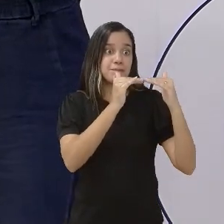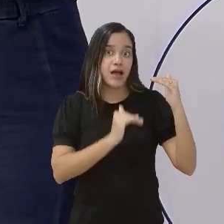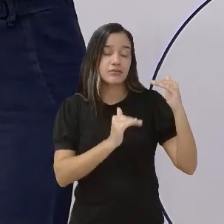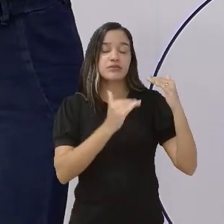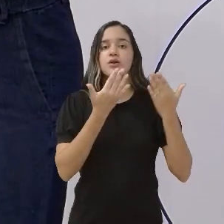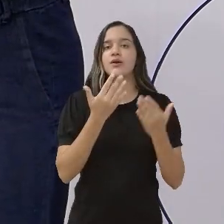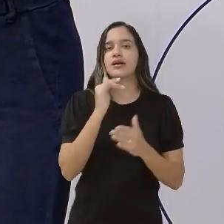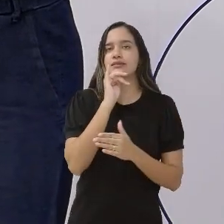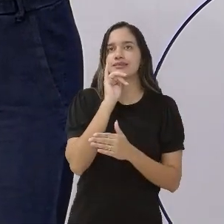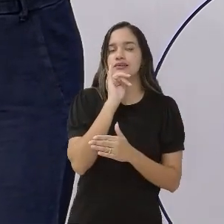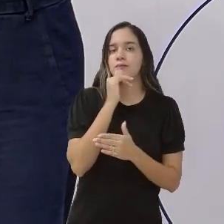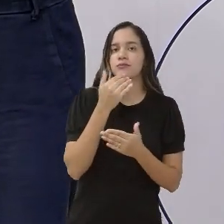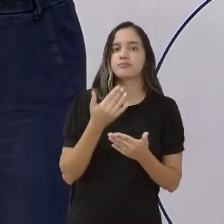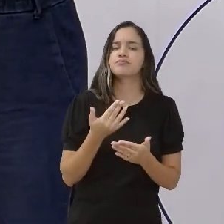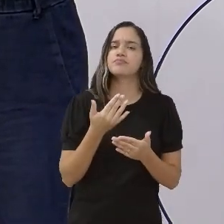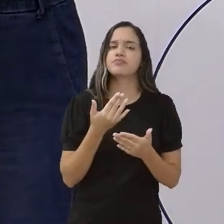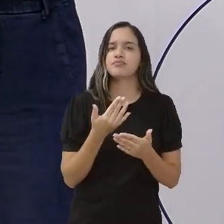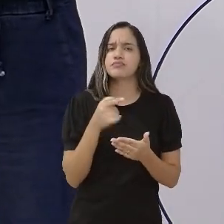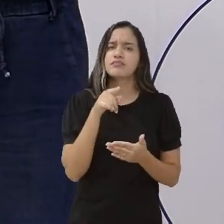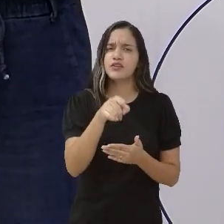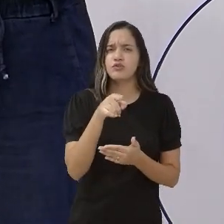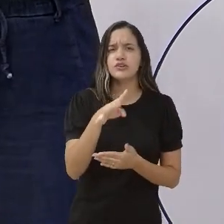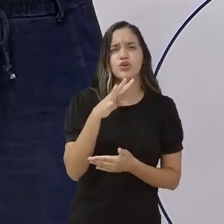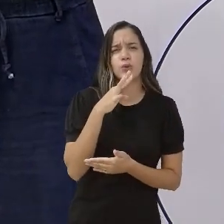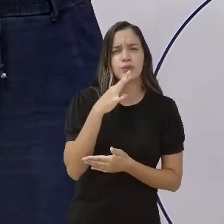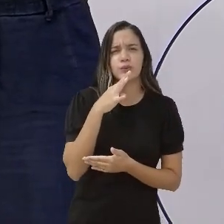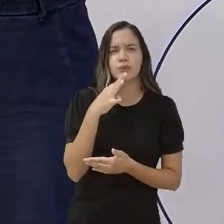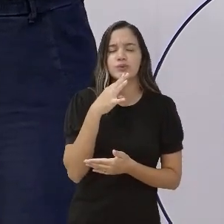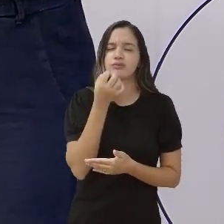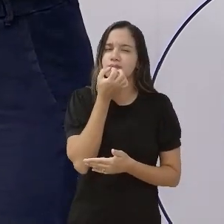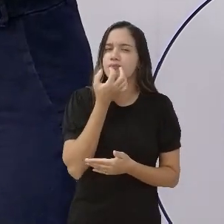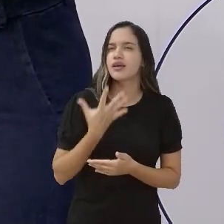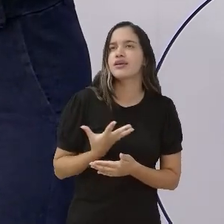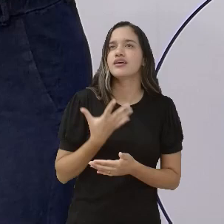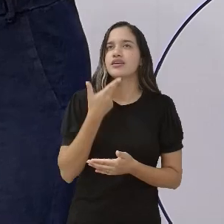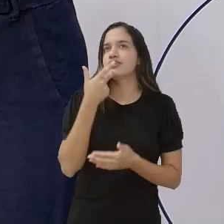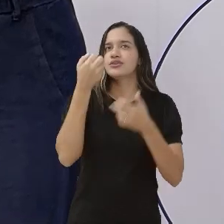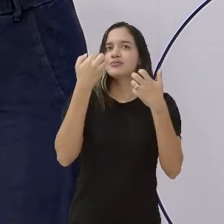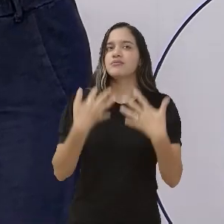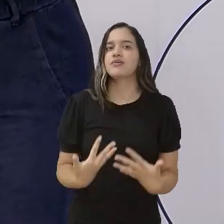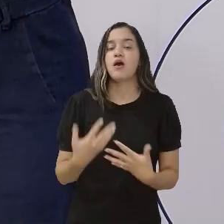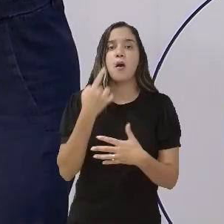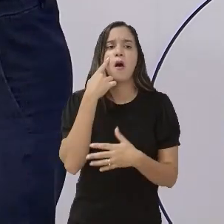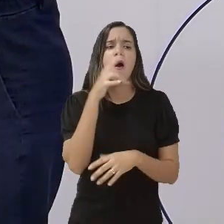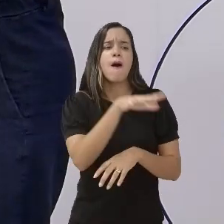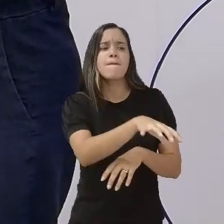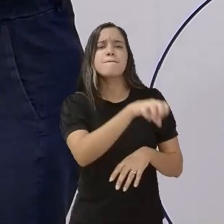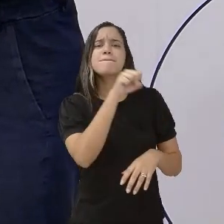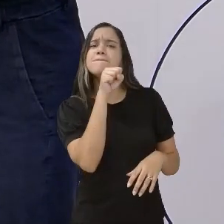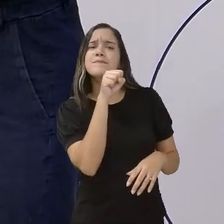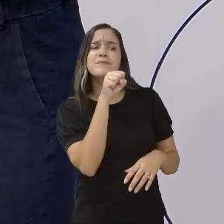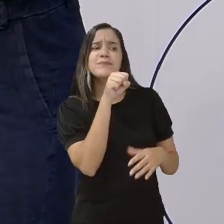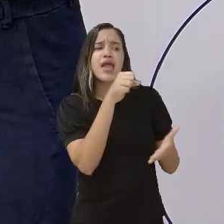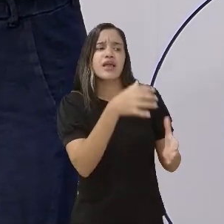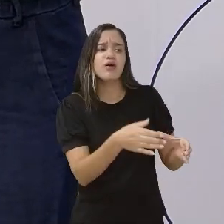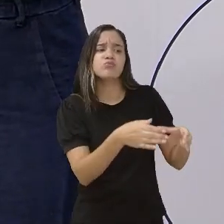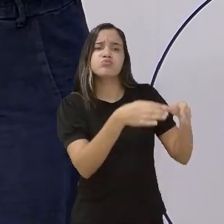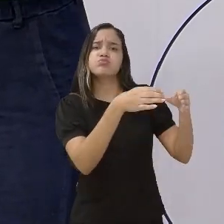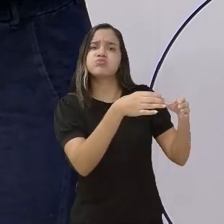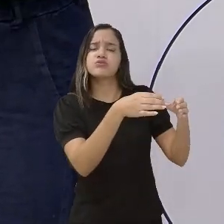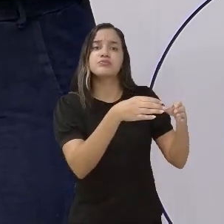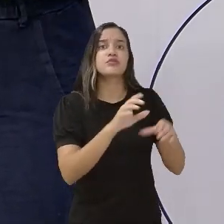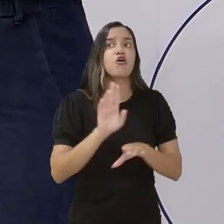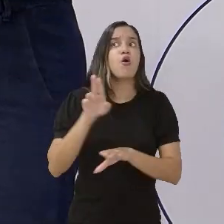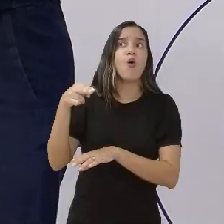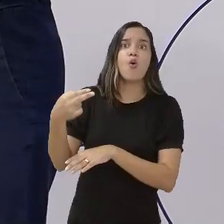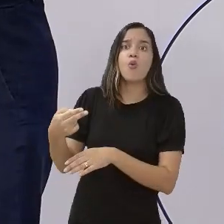essas medidas não padronizadas, vocês conhecem muito bem quando a gente diz assim, ó, pega um punhado disso aqui para mim, uma colher